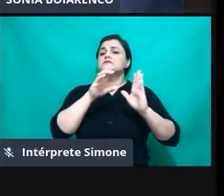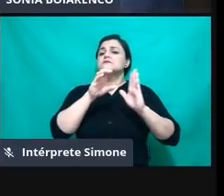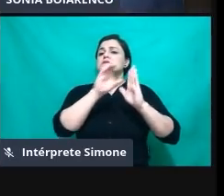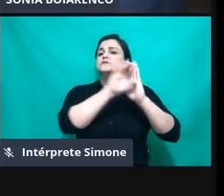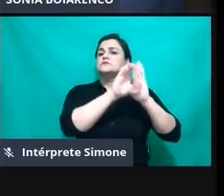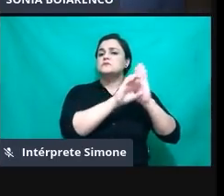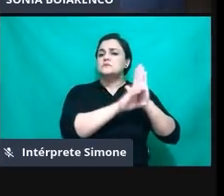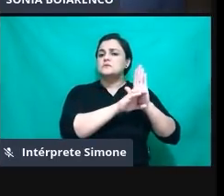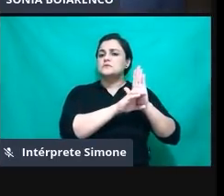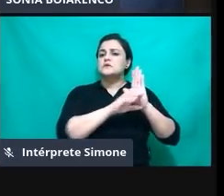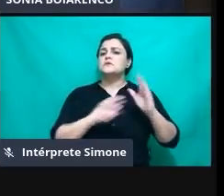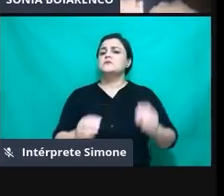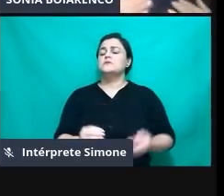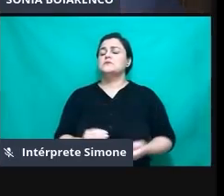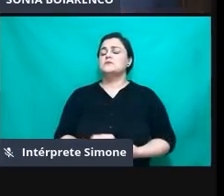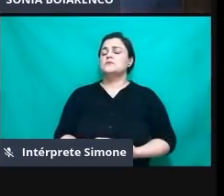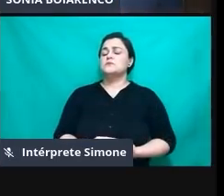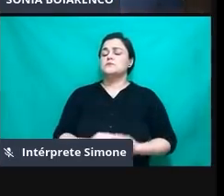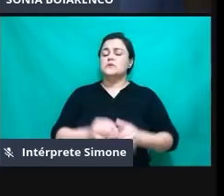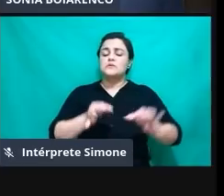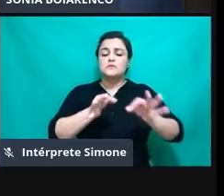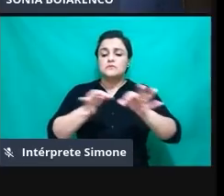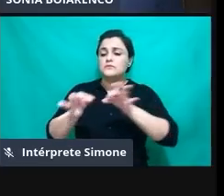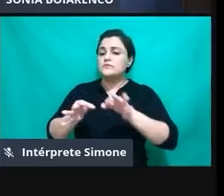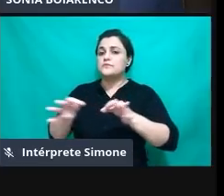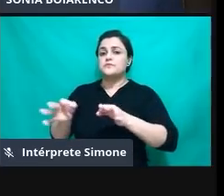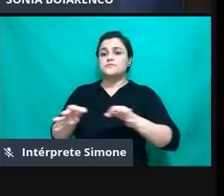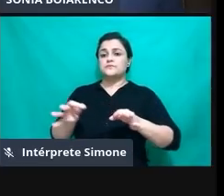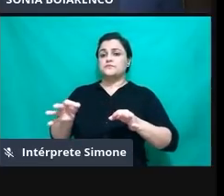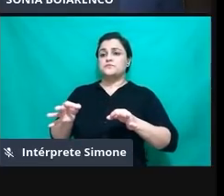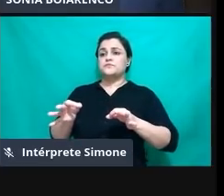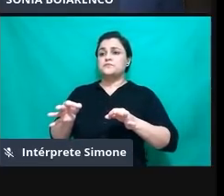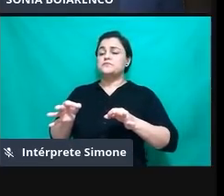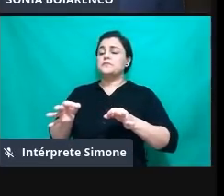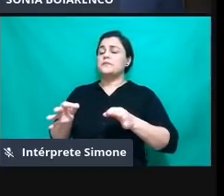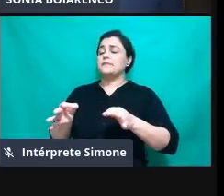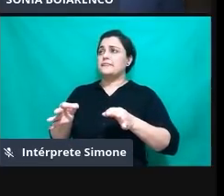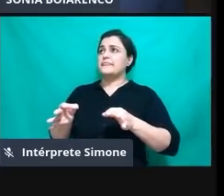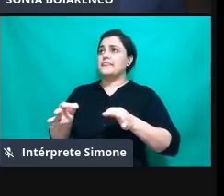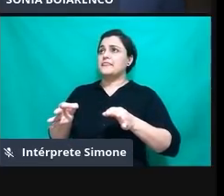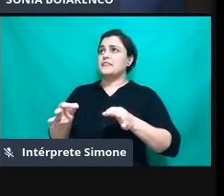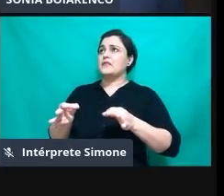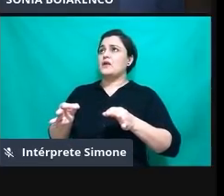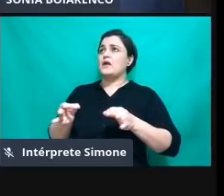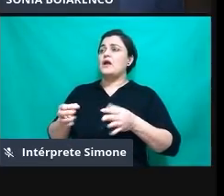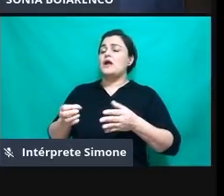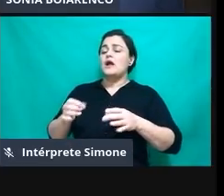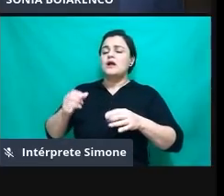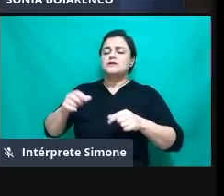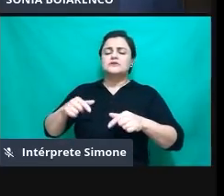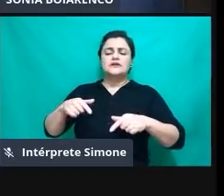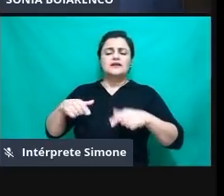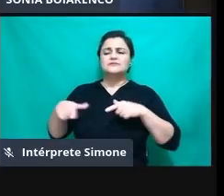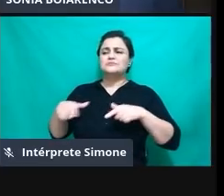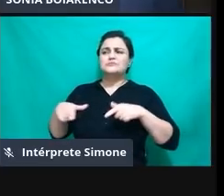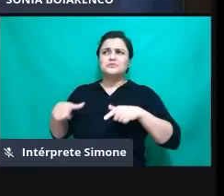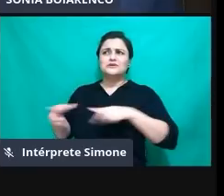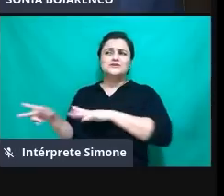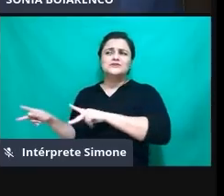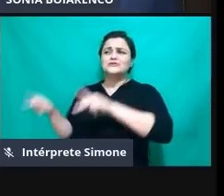atualizando os nossos documentos conforme as políticas da época, né? E por avaliação mesmo, que esses